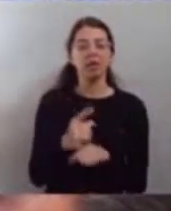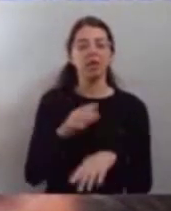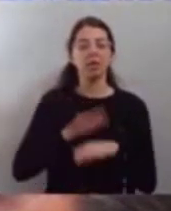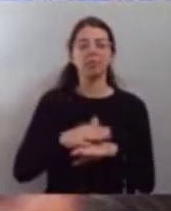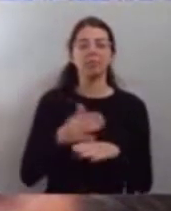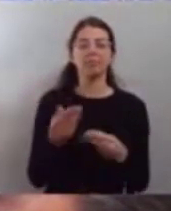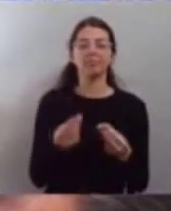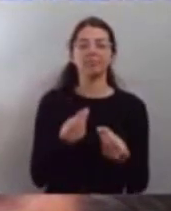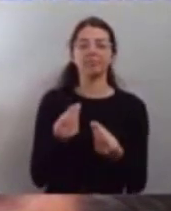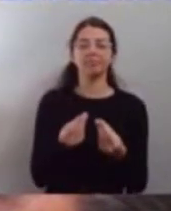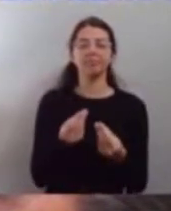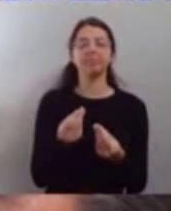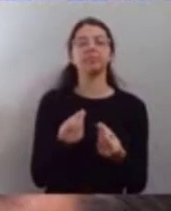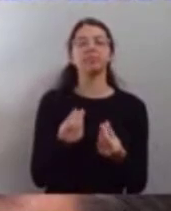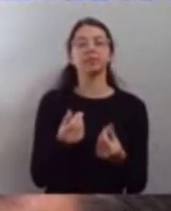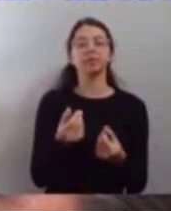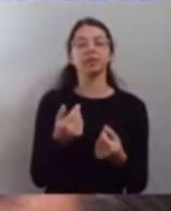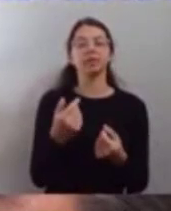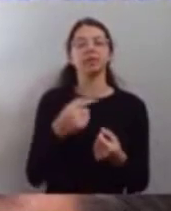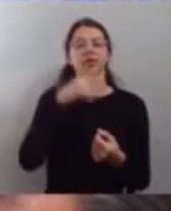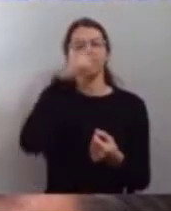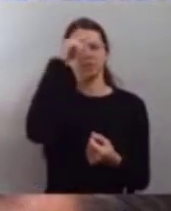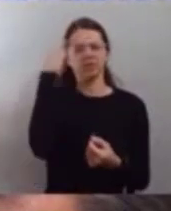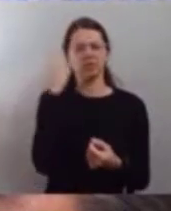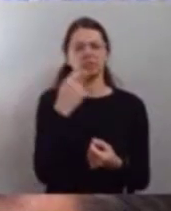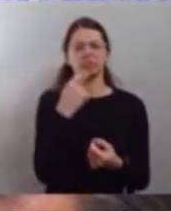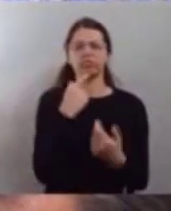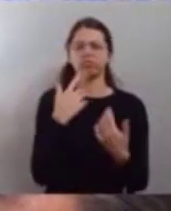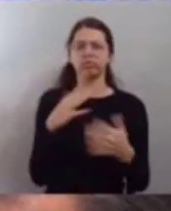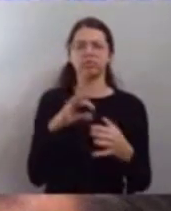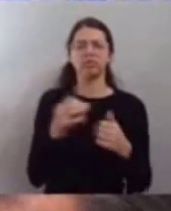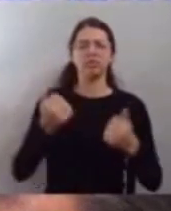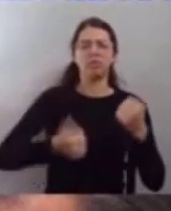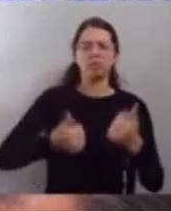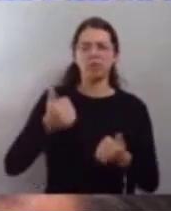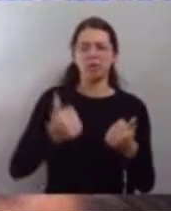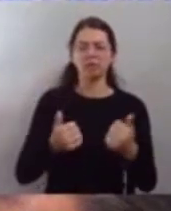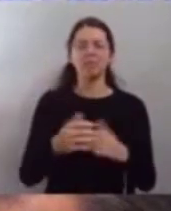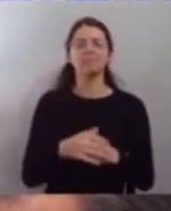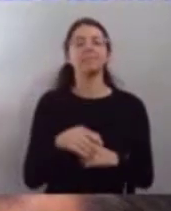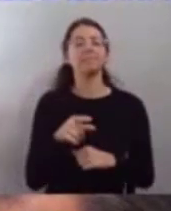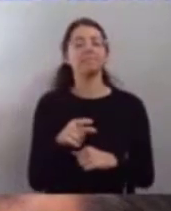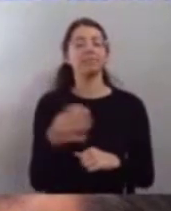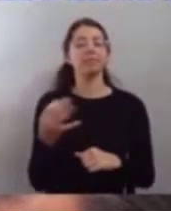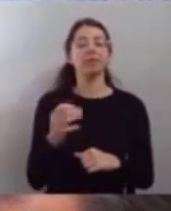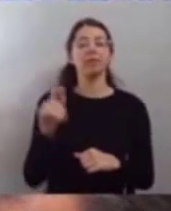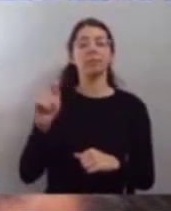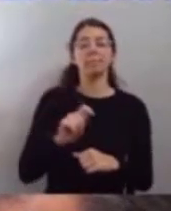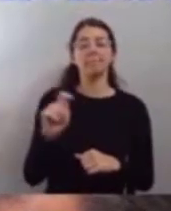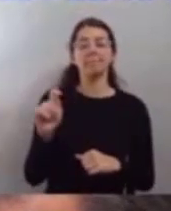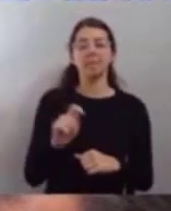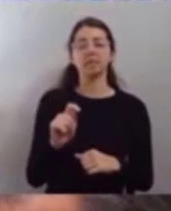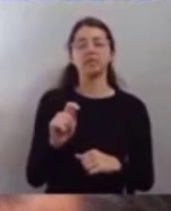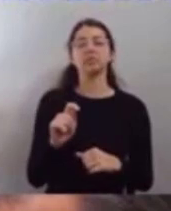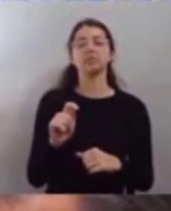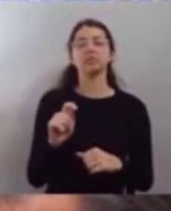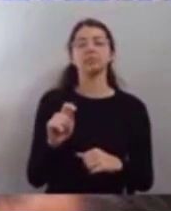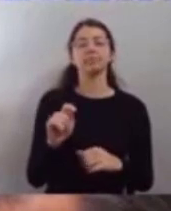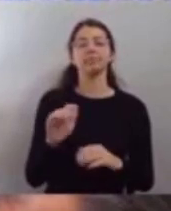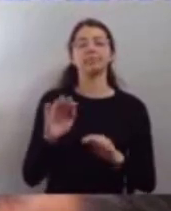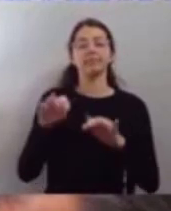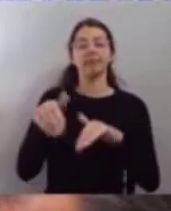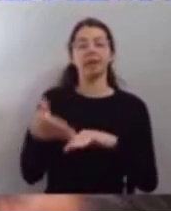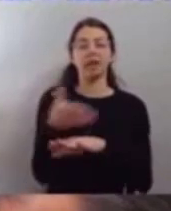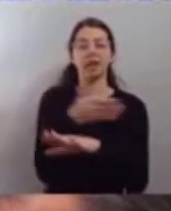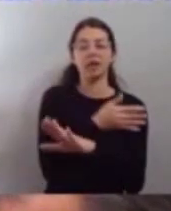dificuldades muito complicadas em termos de concorrência concluindo que até ao final do mês a munícipe ficou de apresentar um